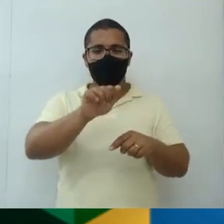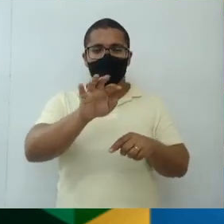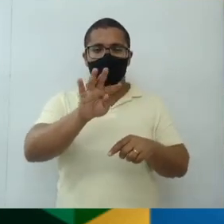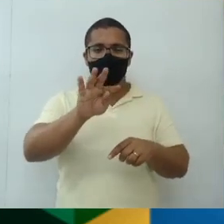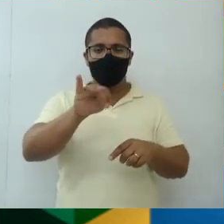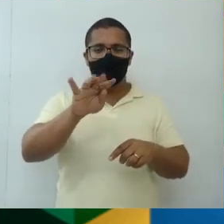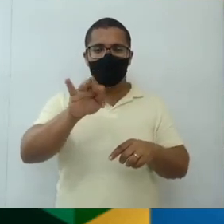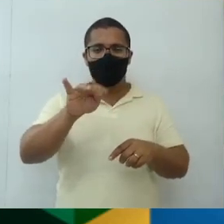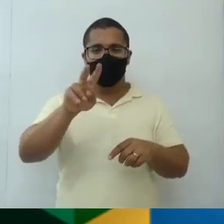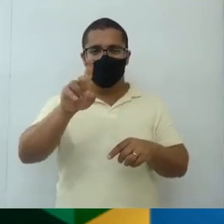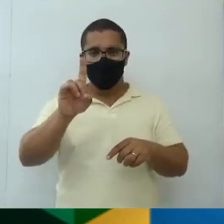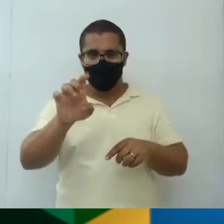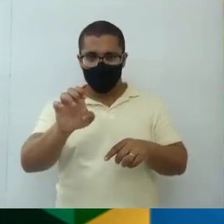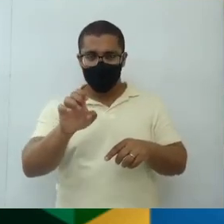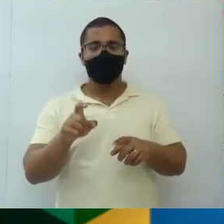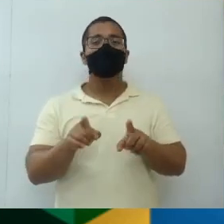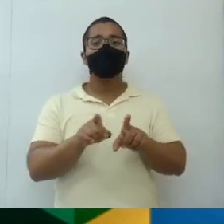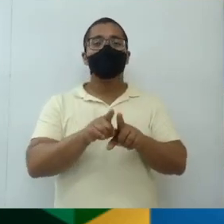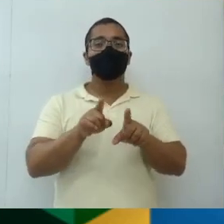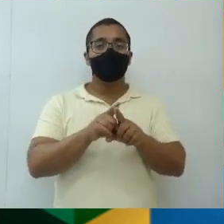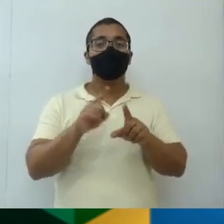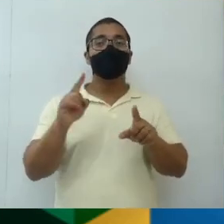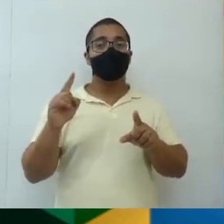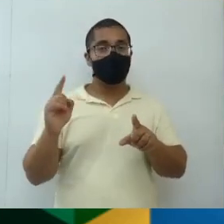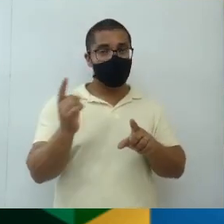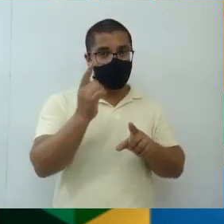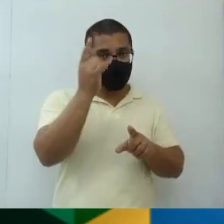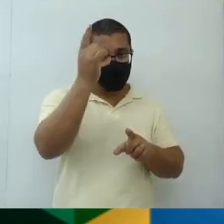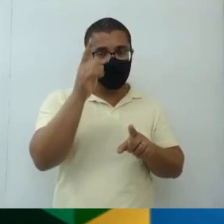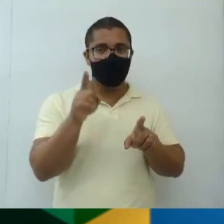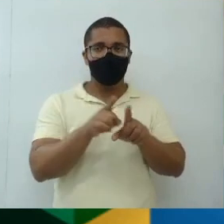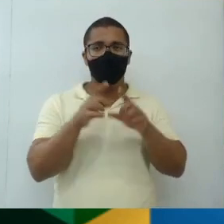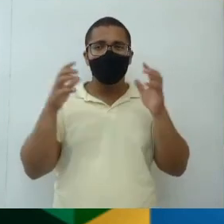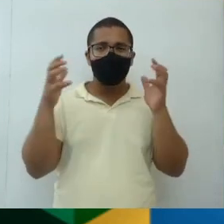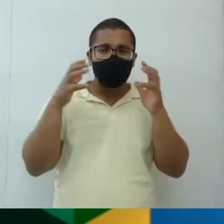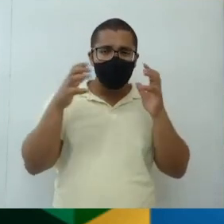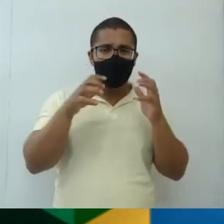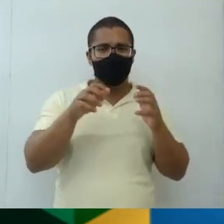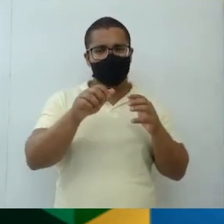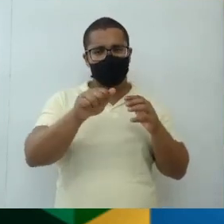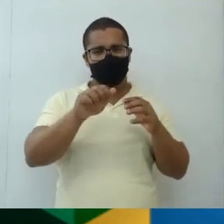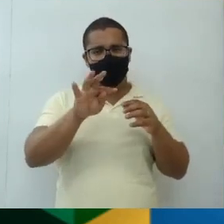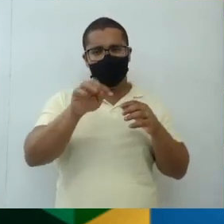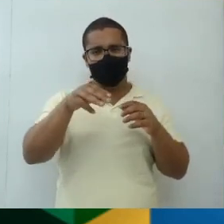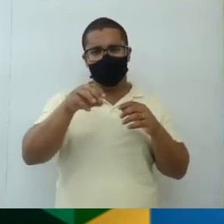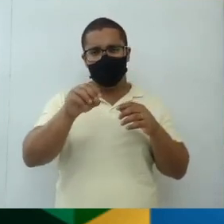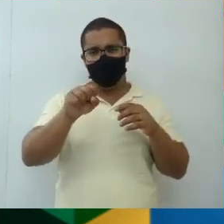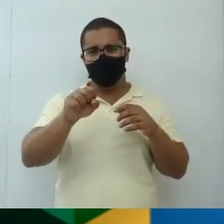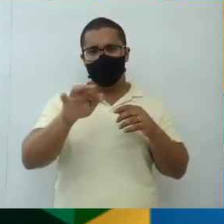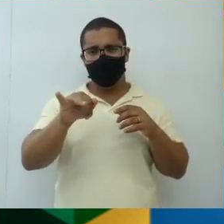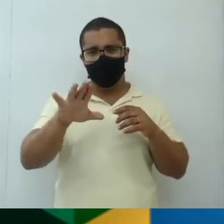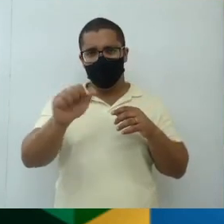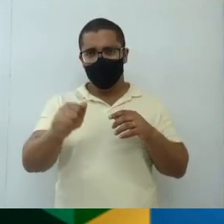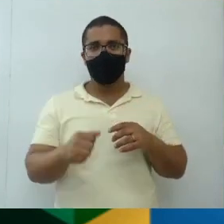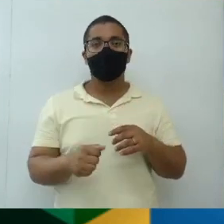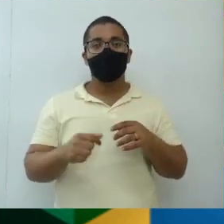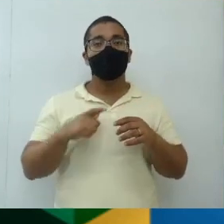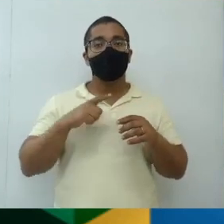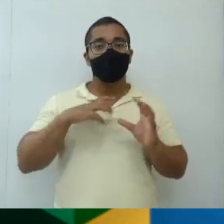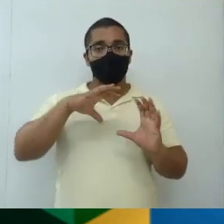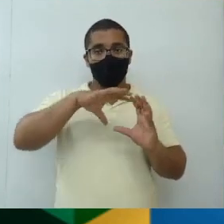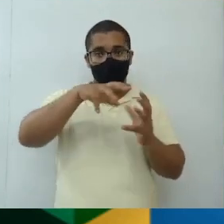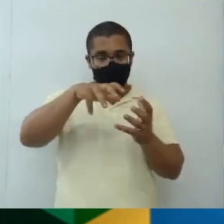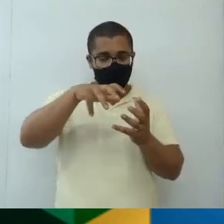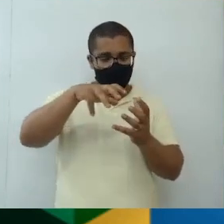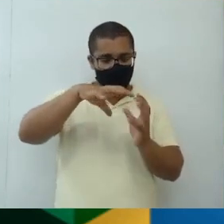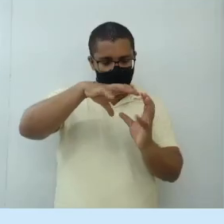consequente diferença de pressão atmosférica a movimentação da translação terrestre e é a